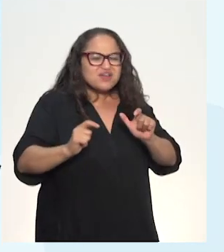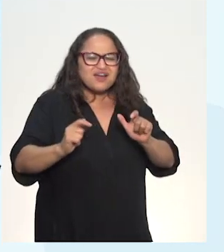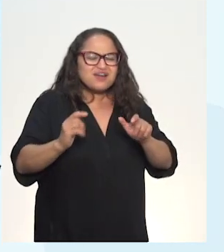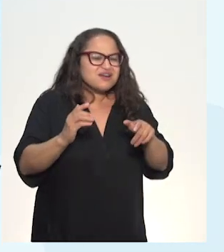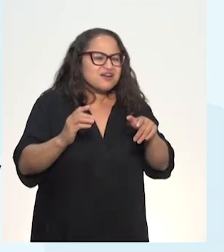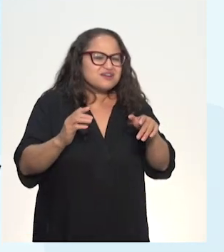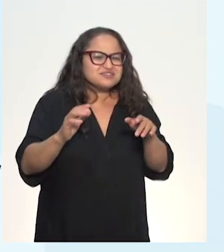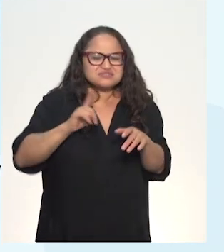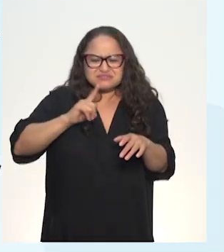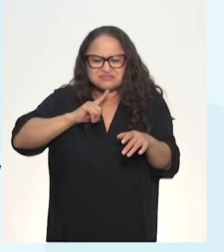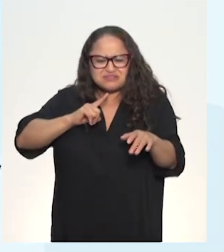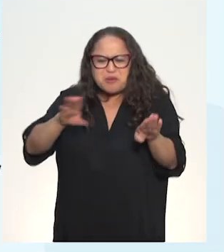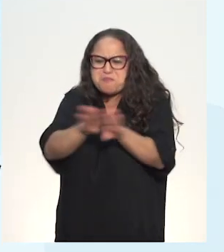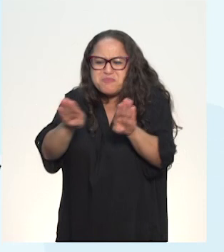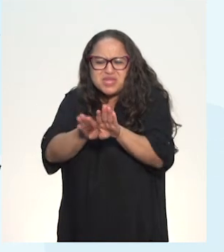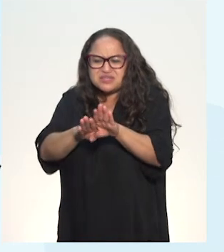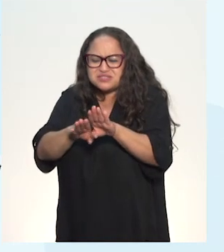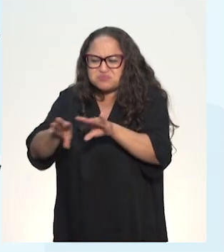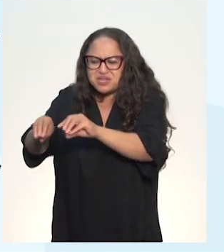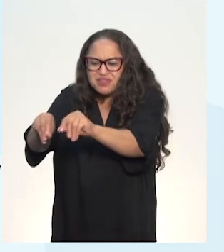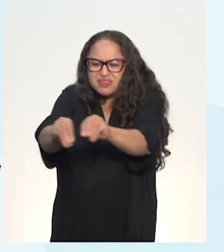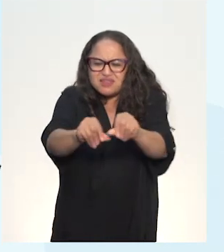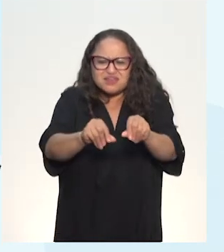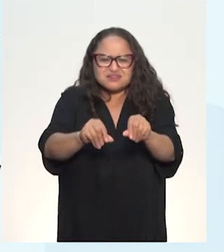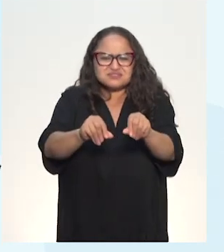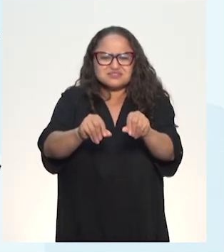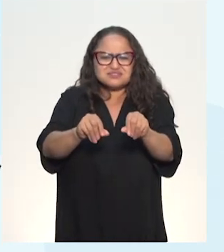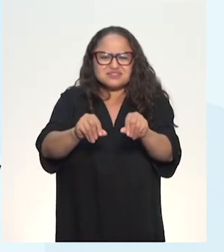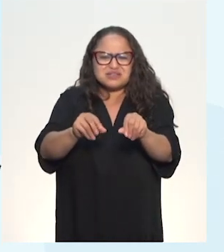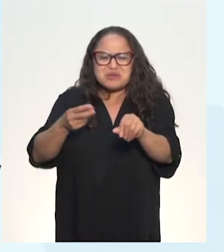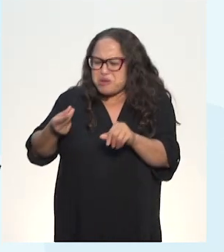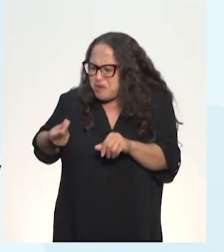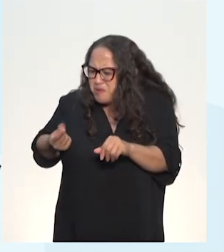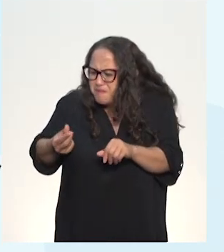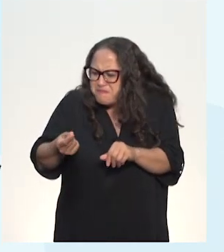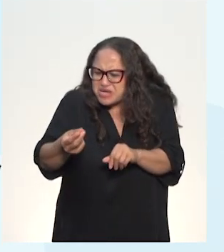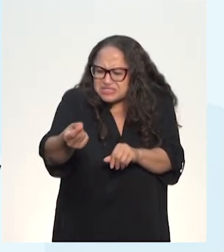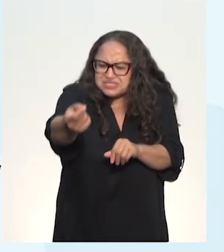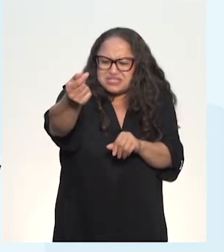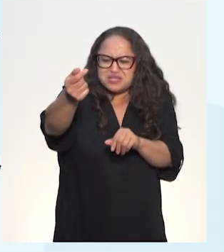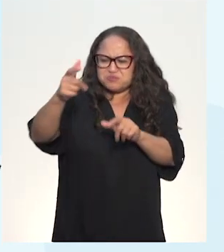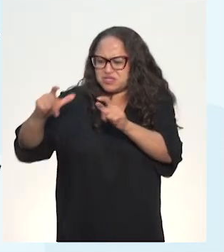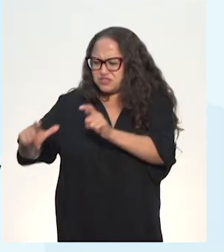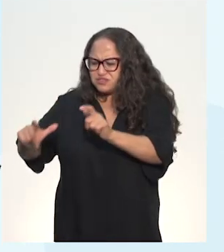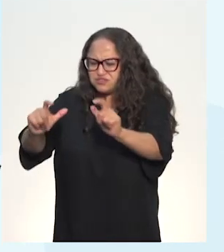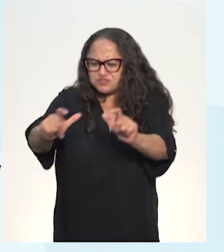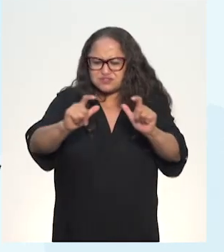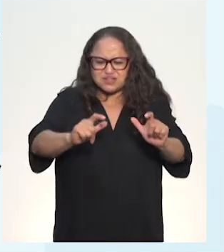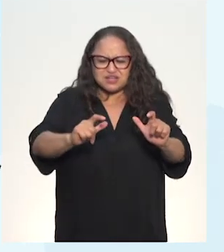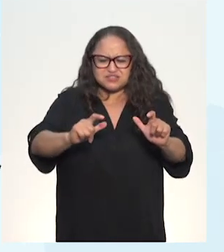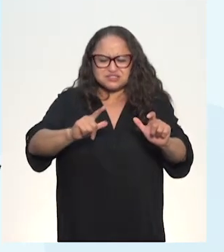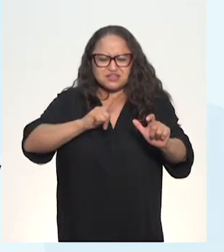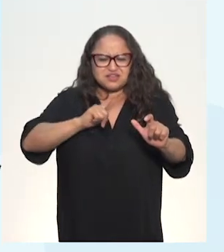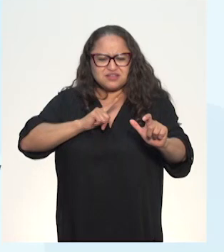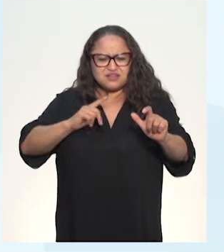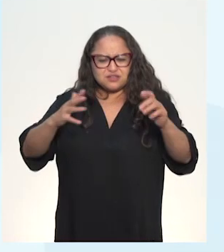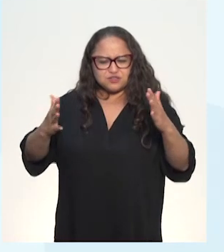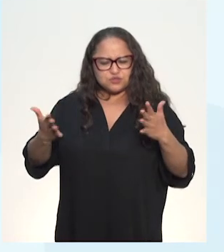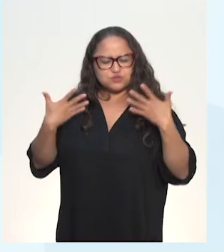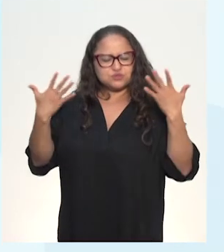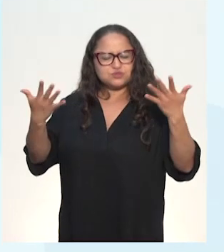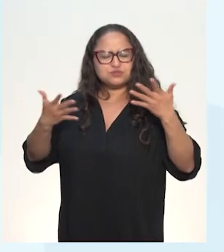terra, são a mesma. E é eterna e de todos os lugares a frescura que sobe por